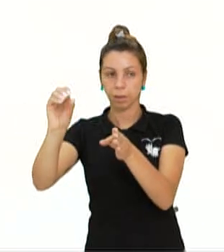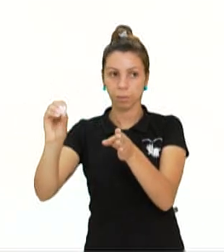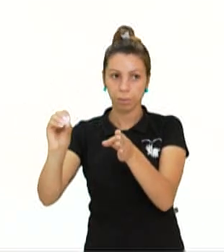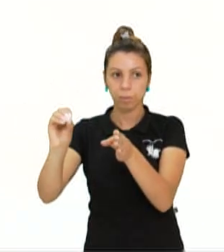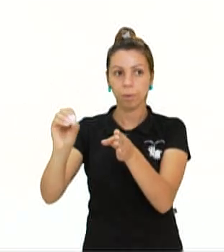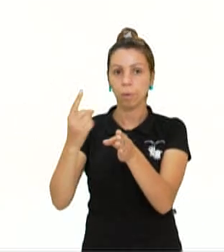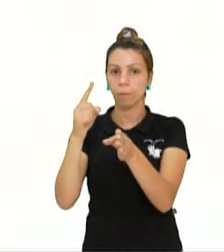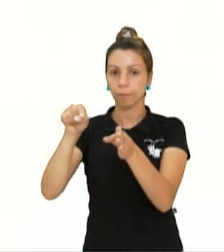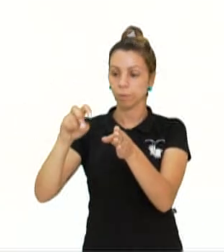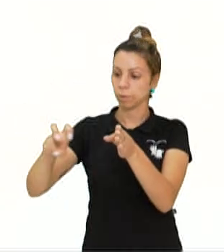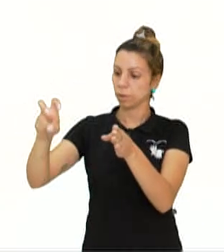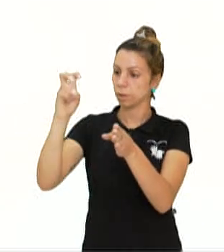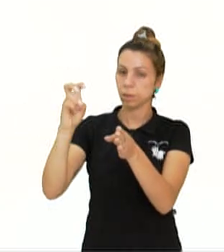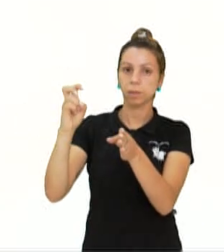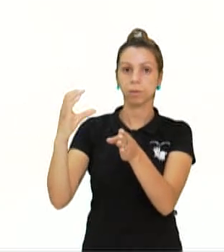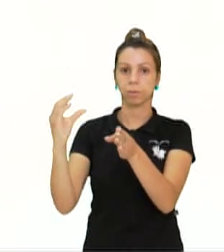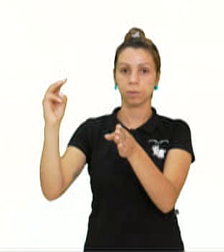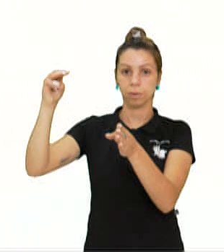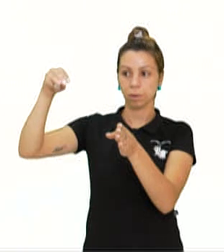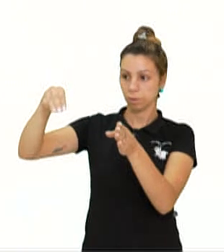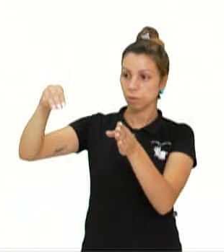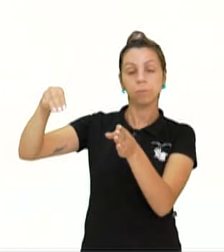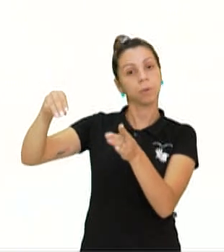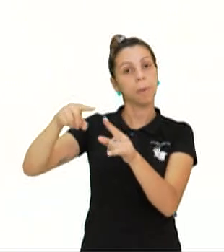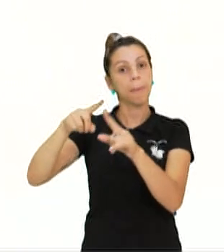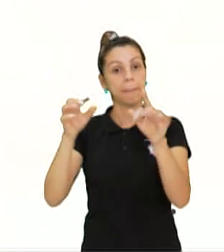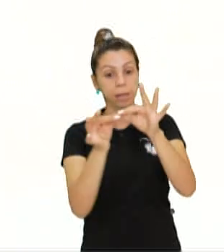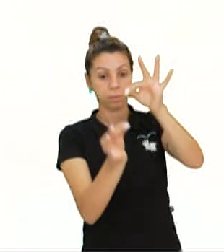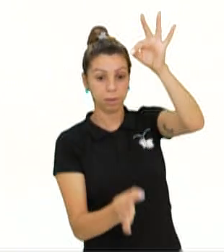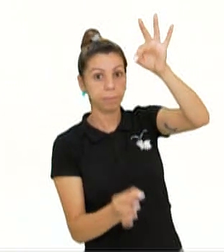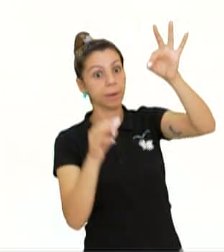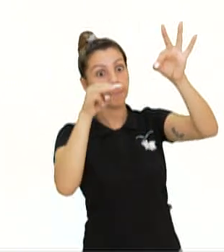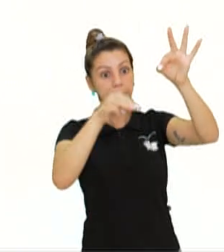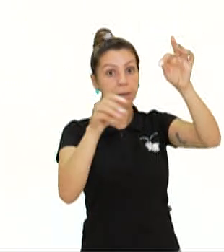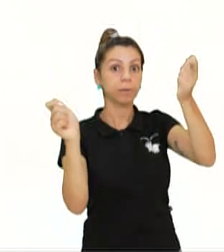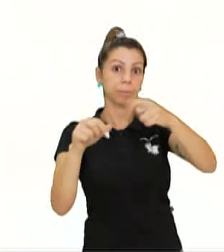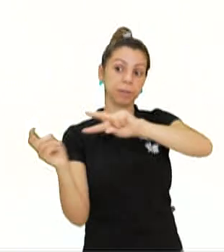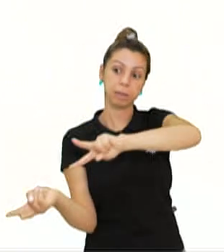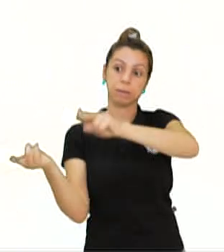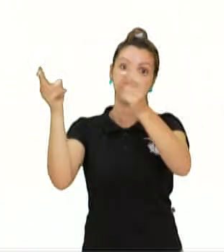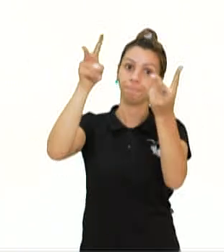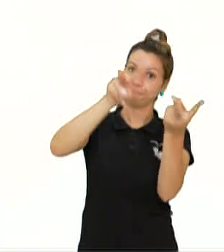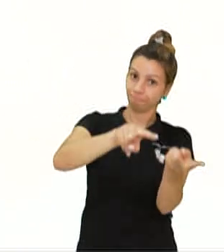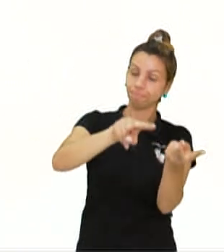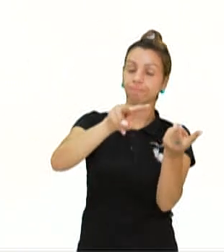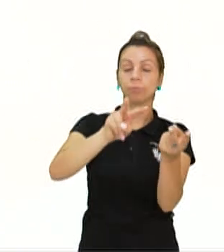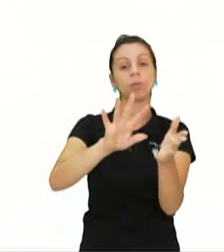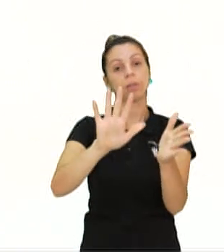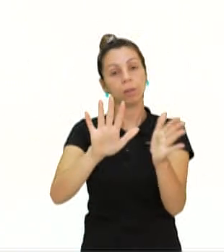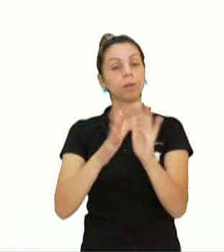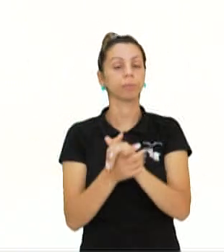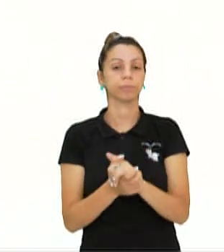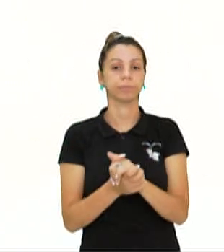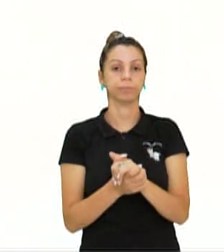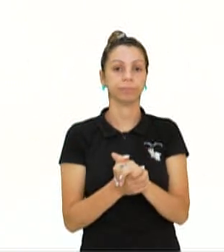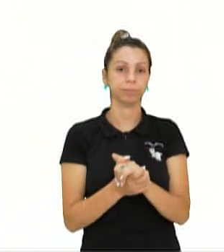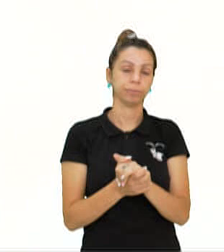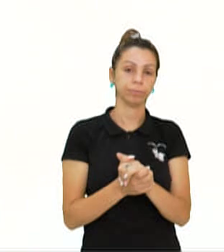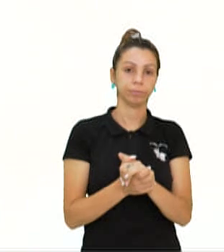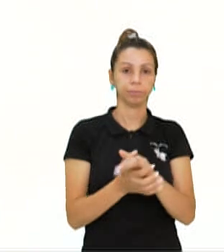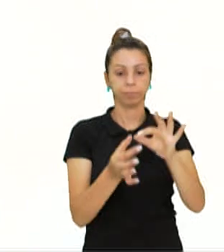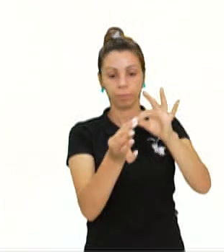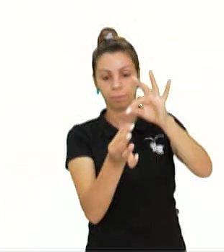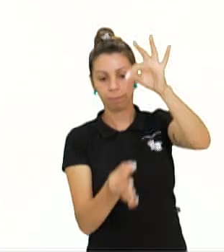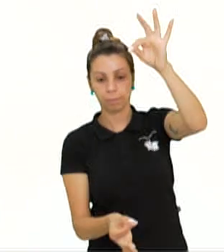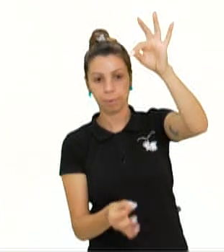dado em metros, nós devemos fazer a transformação de unidade, né? Ou seja, se o comprimento da mangueira, né, está dado